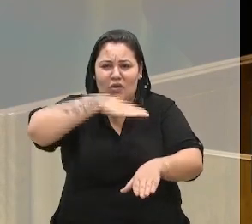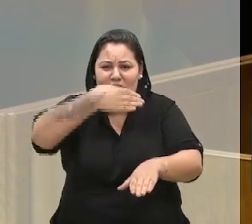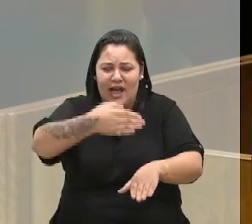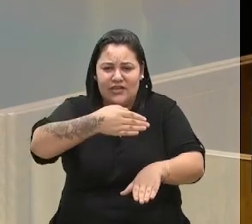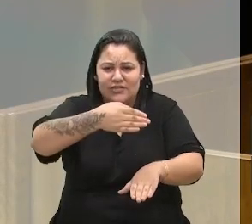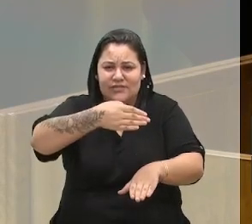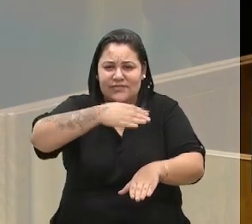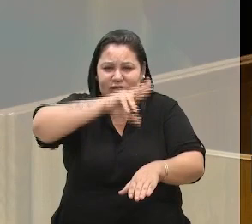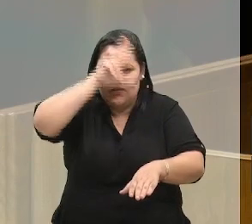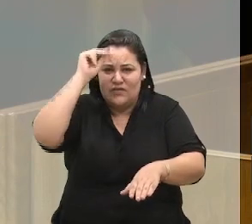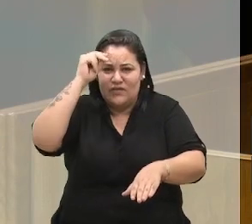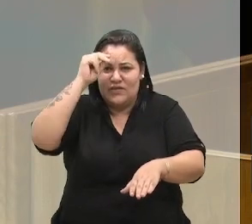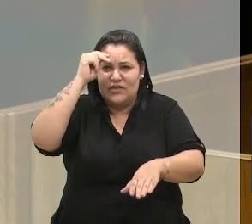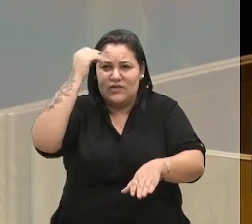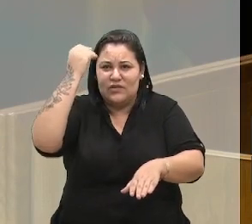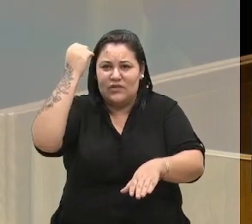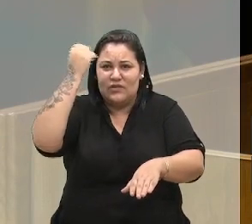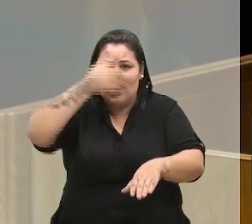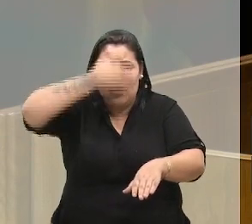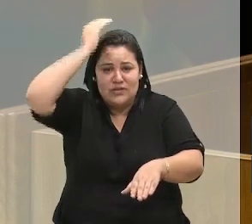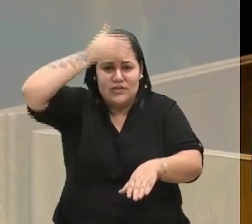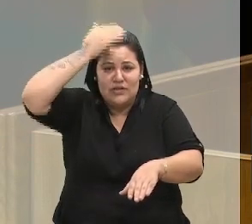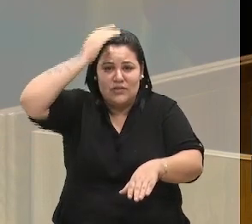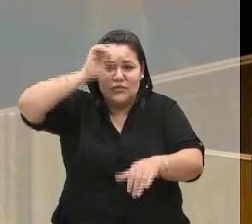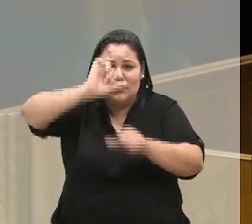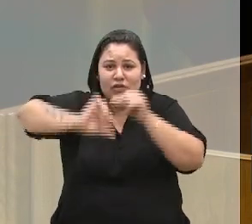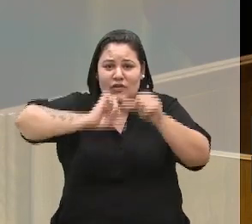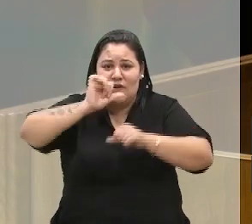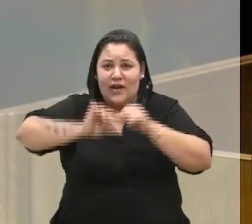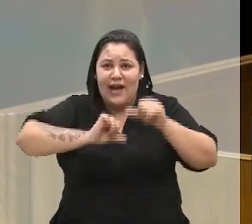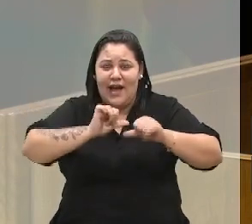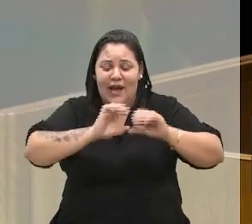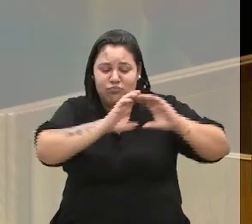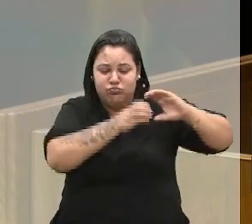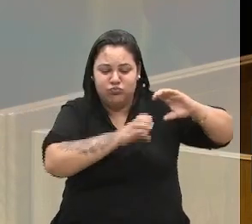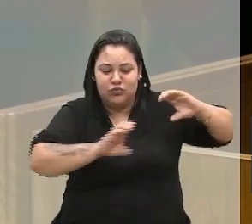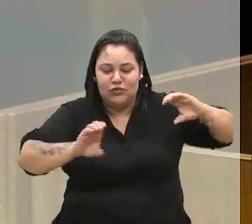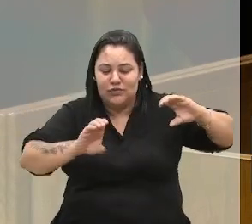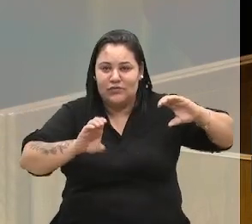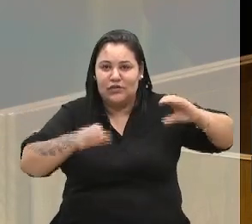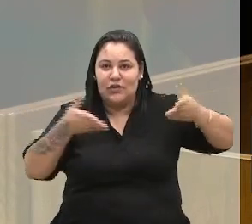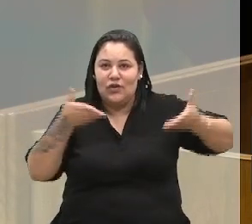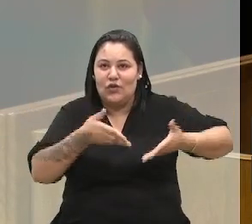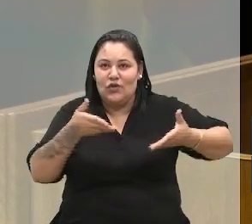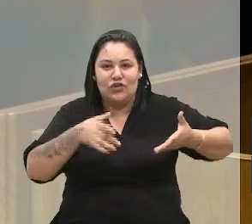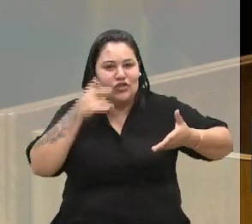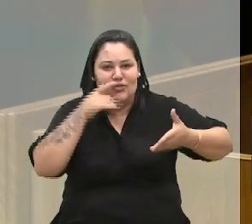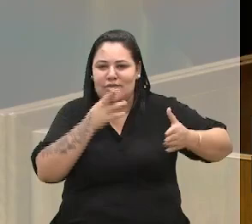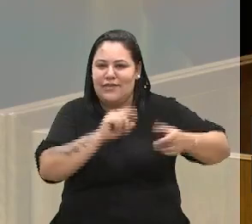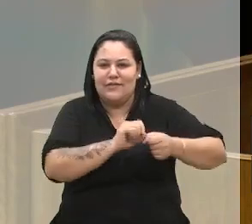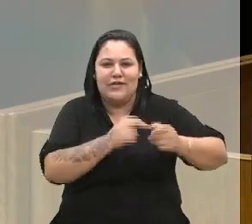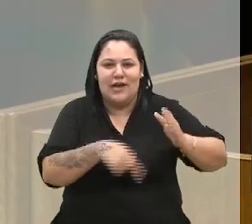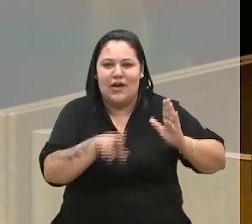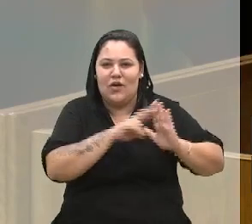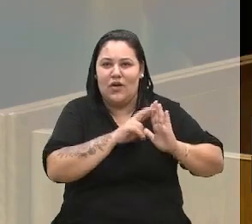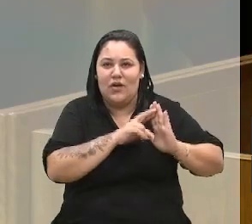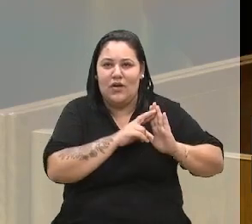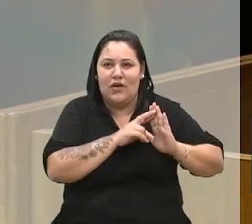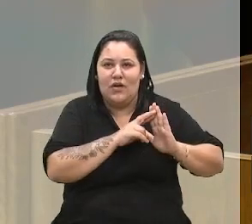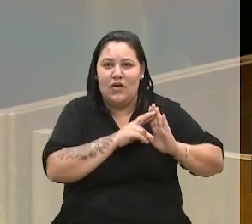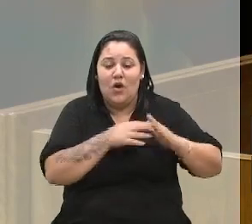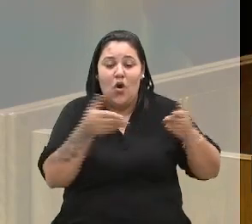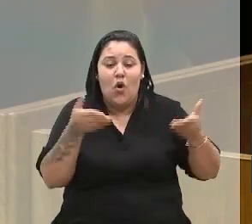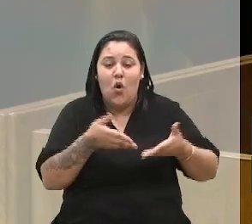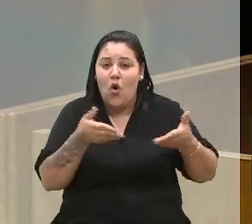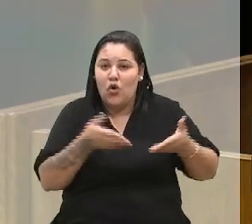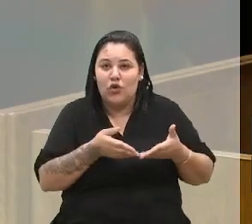enterrar, de trocar a canalização, hoje nós não venceríamos fazer recuperação. Hoje